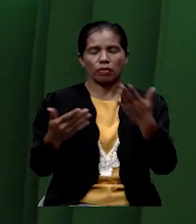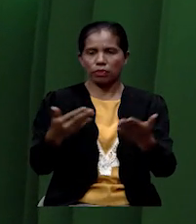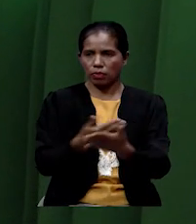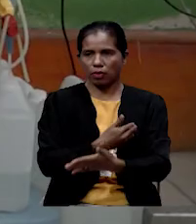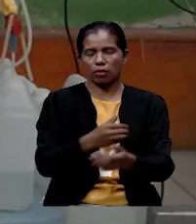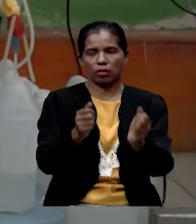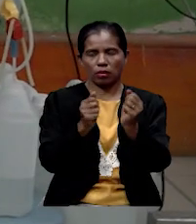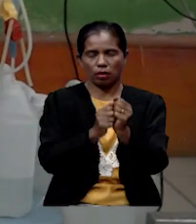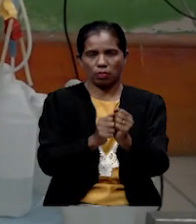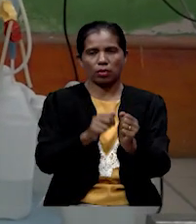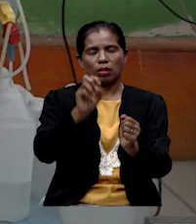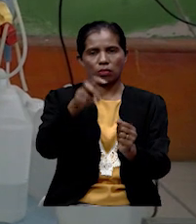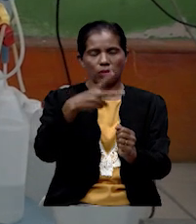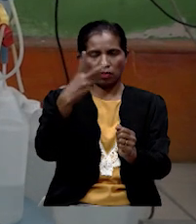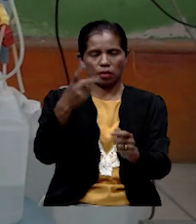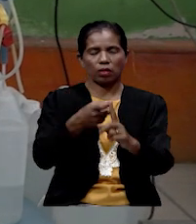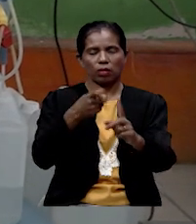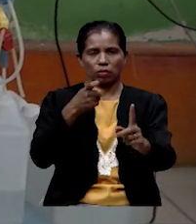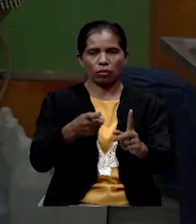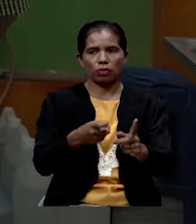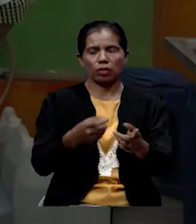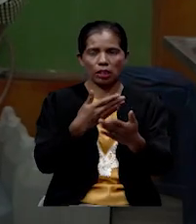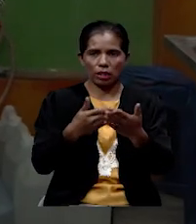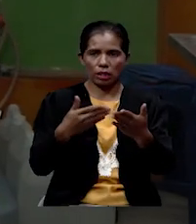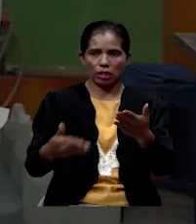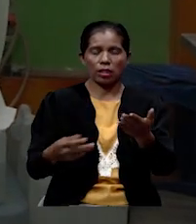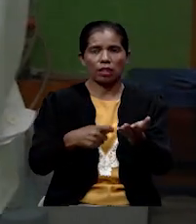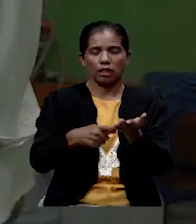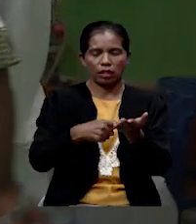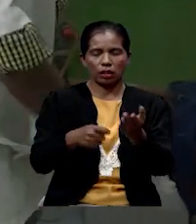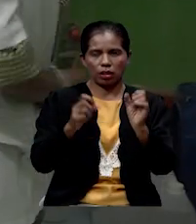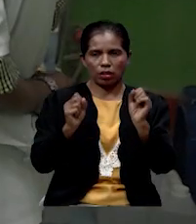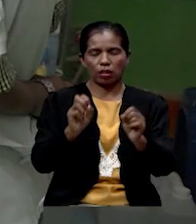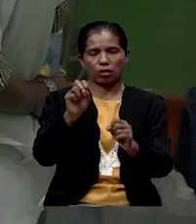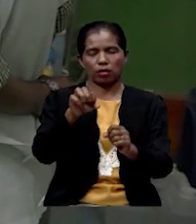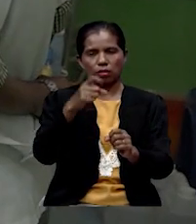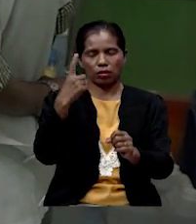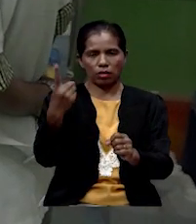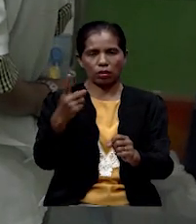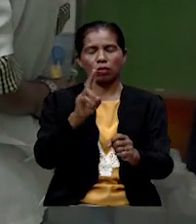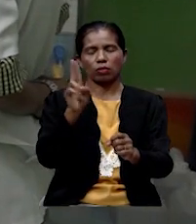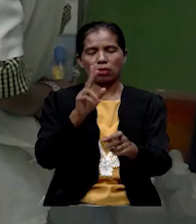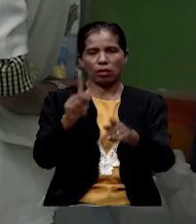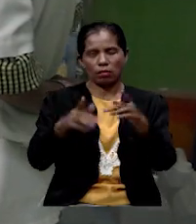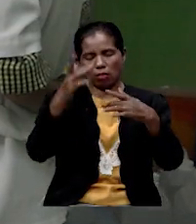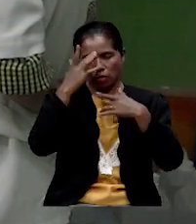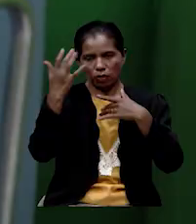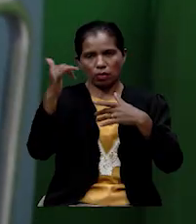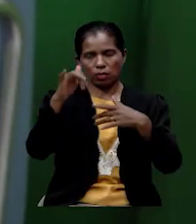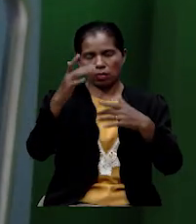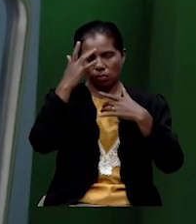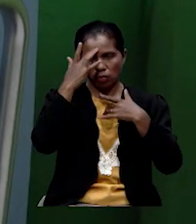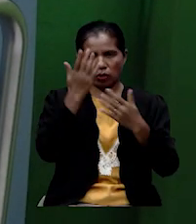hamutuk sanuluresing rua husi máquina sanuluresing rua ne máquina sanuluresing ida utiliza ba paciente sira homoras